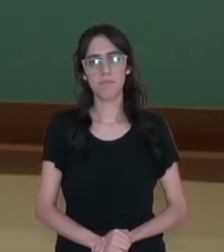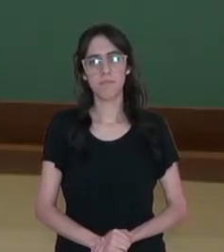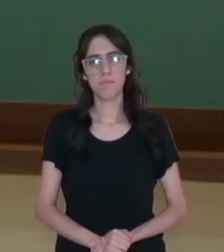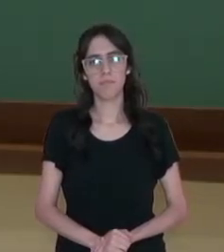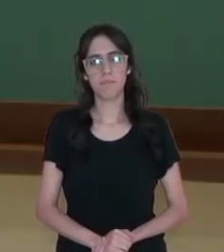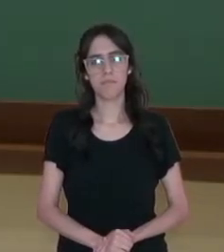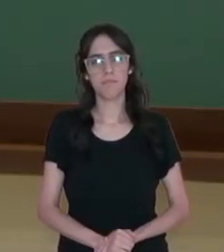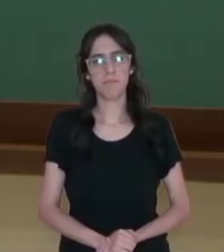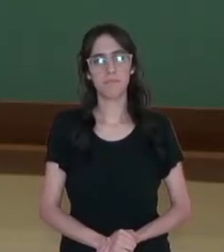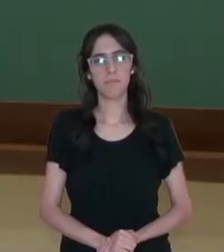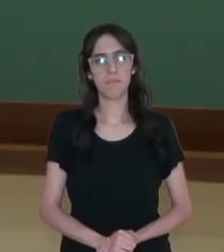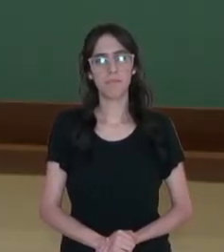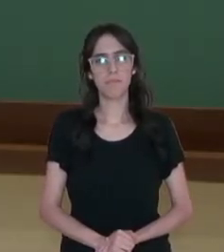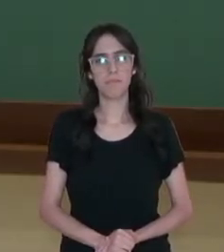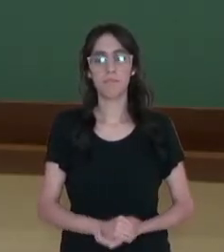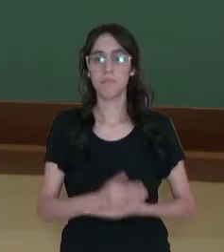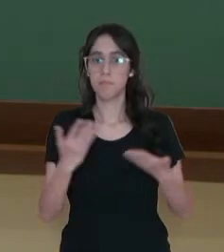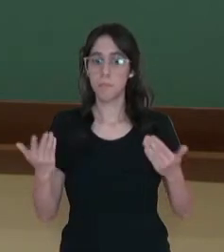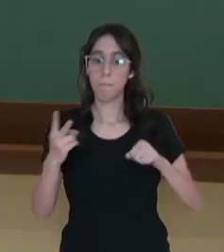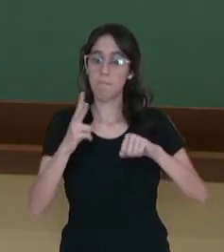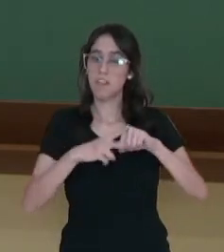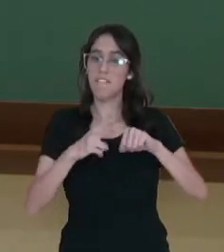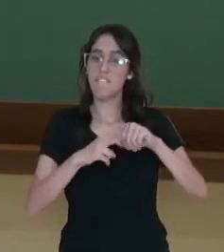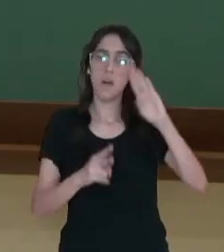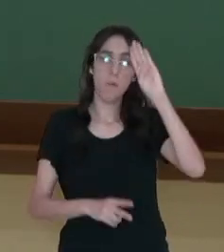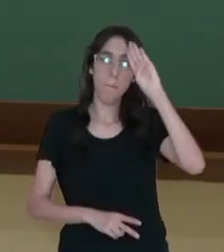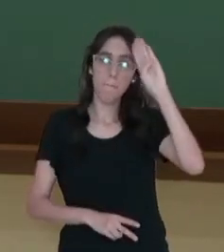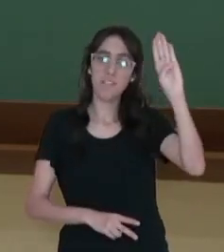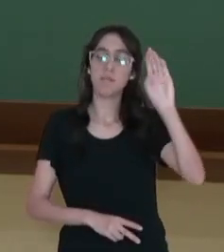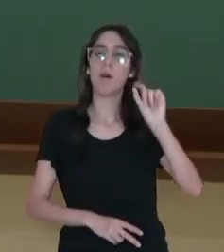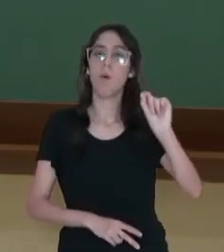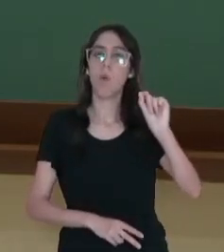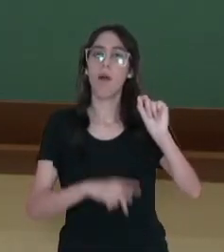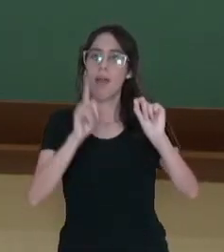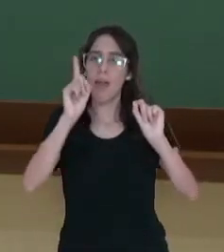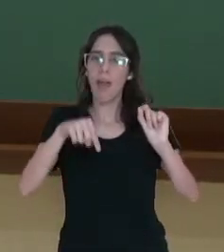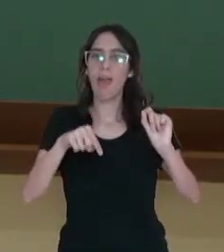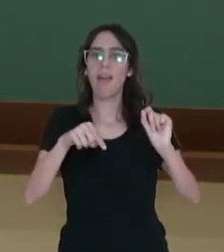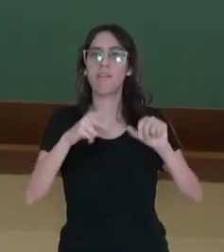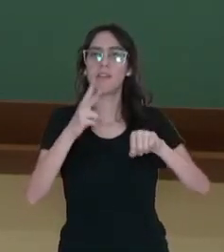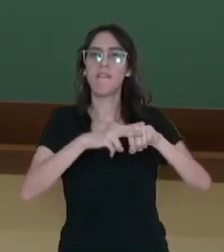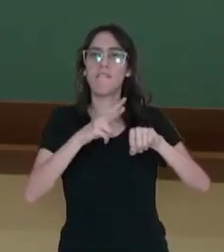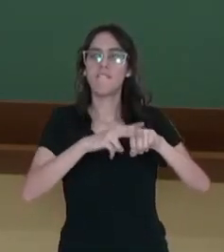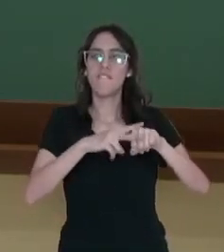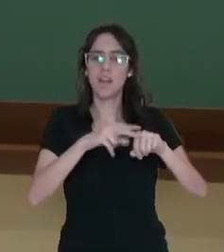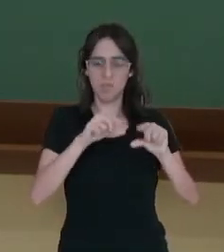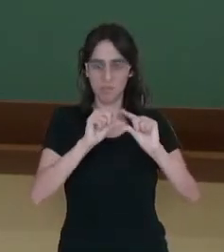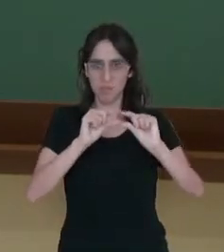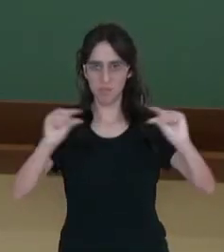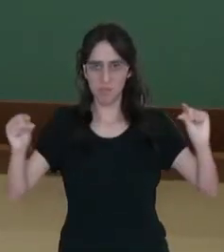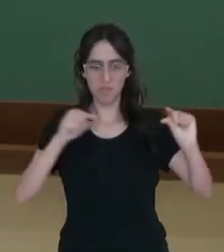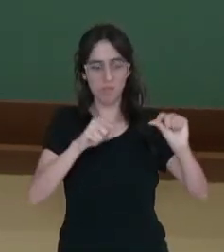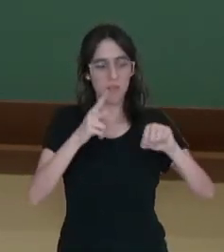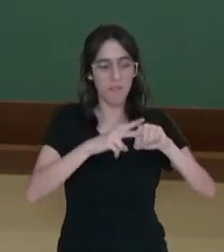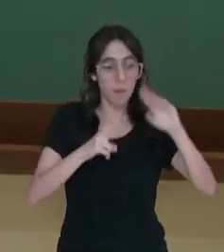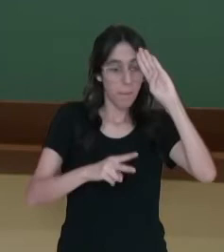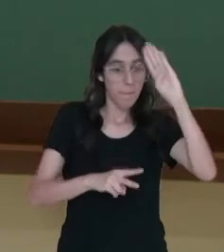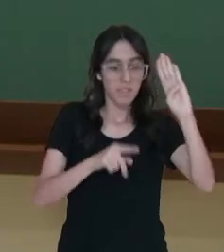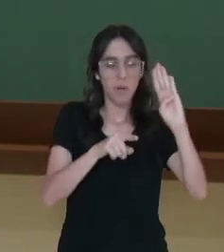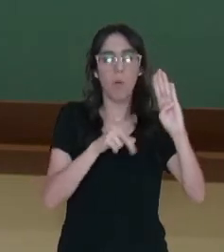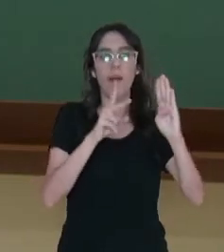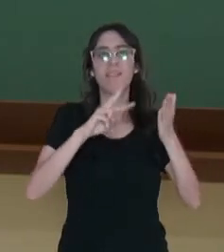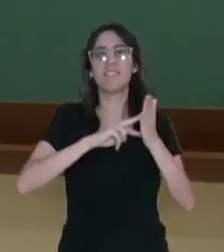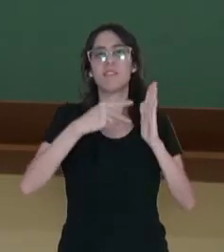perífrasis verbal. Então, o verbo principal é a parte da oração que nos traz significado, é a